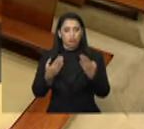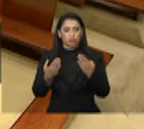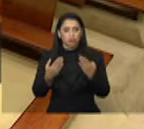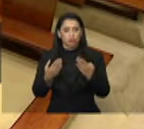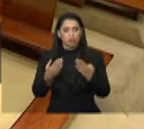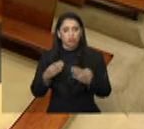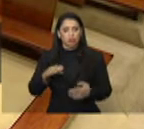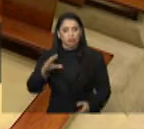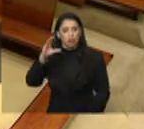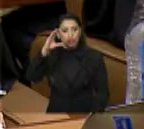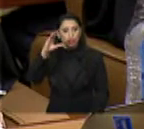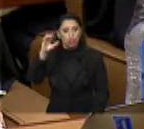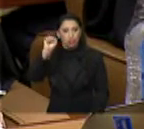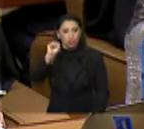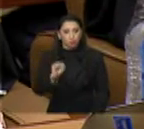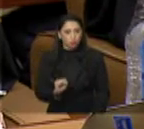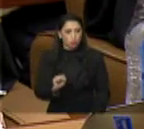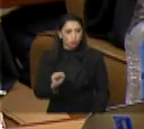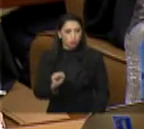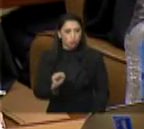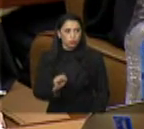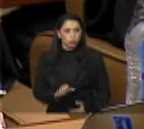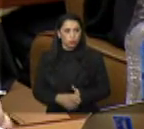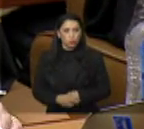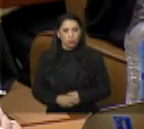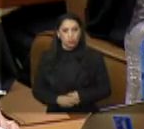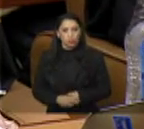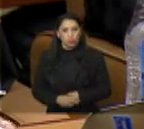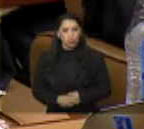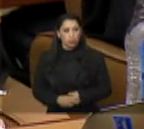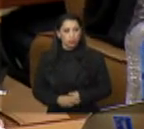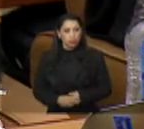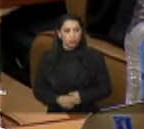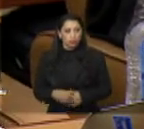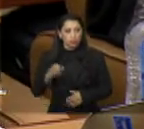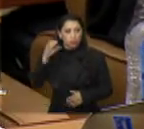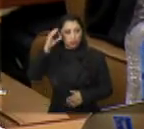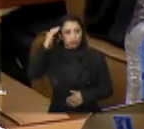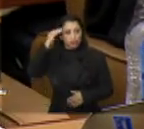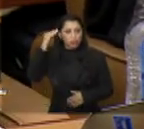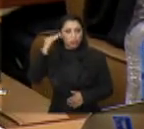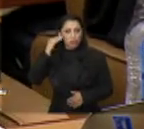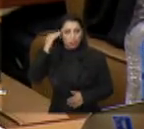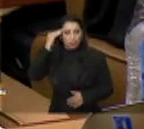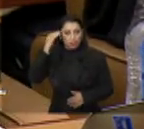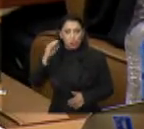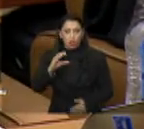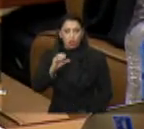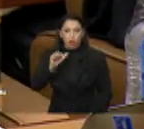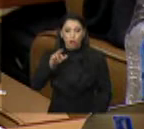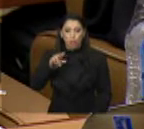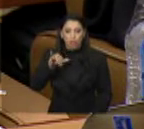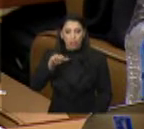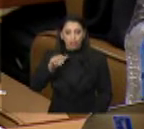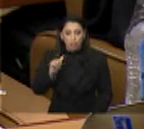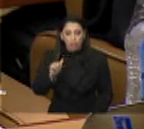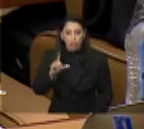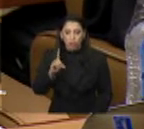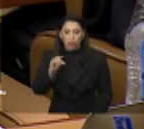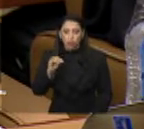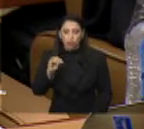hoje o PIB do Brasil é um terço do PIB per capita da Coreia do Sul